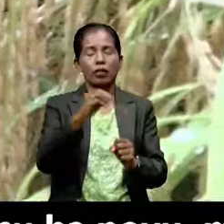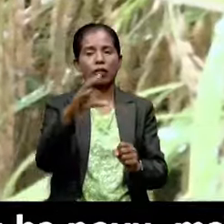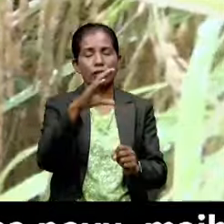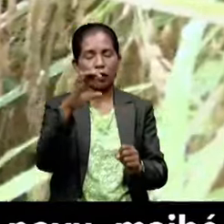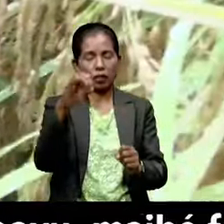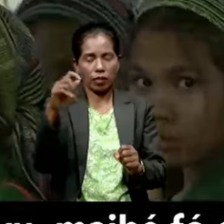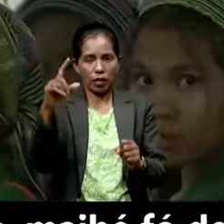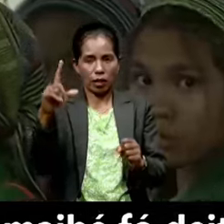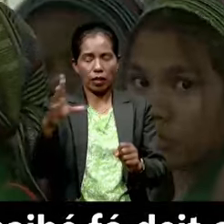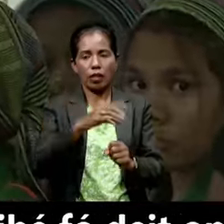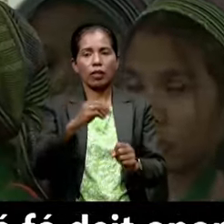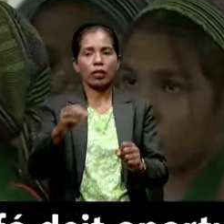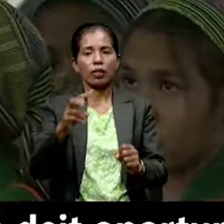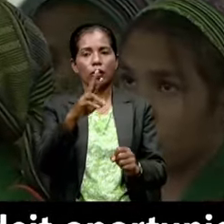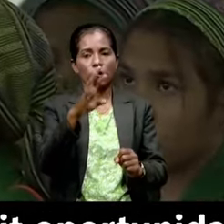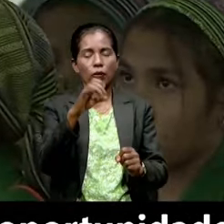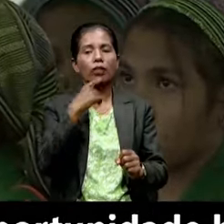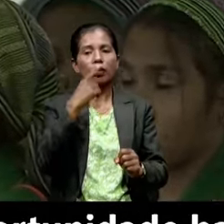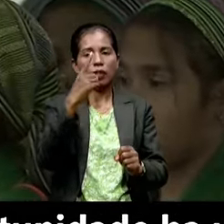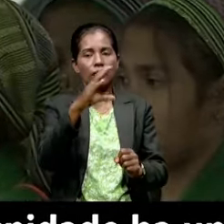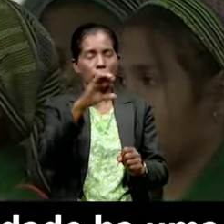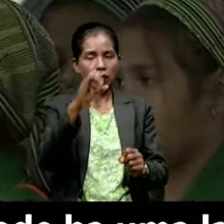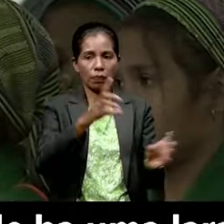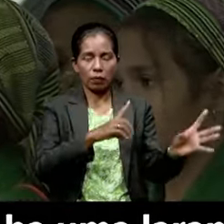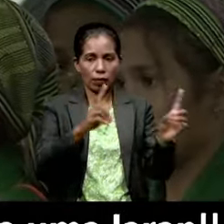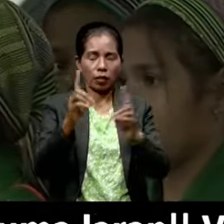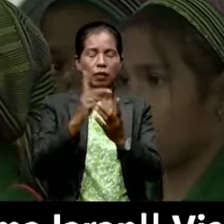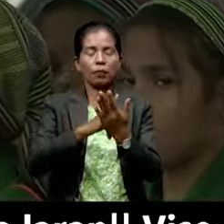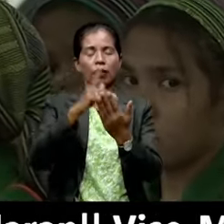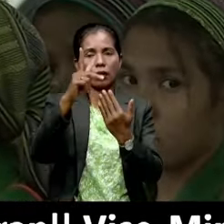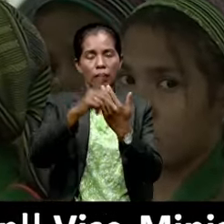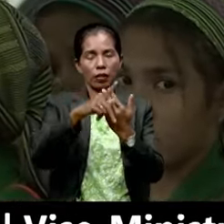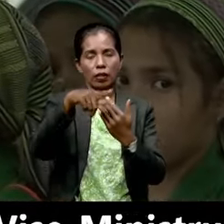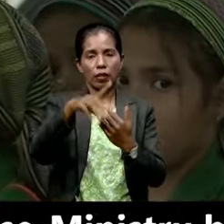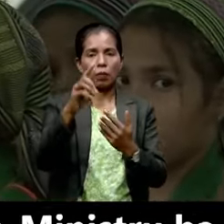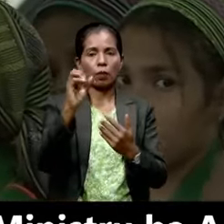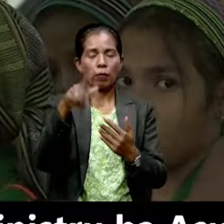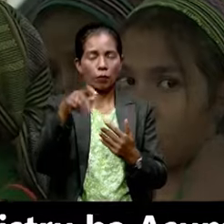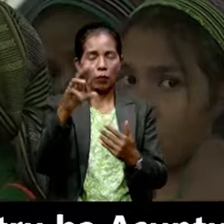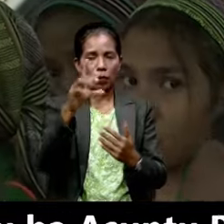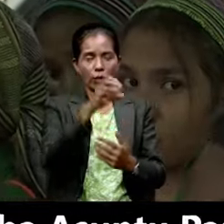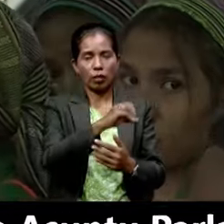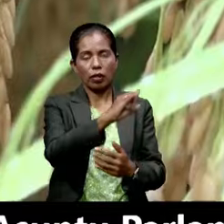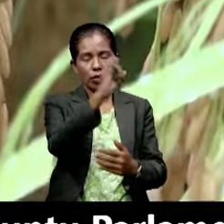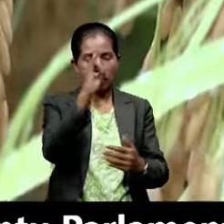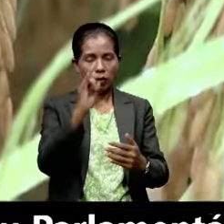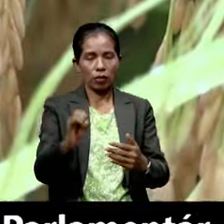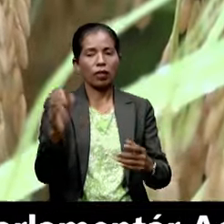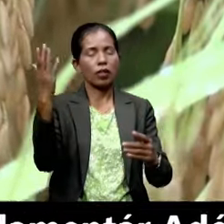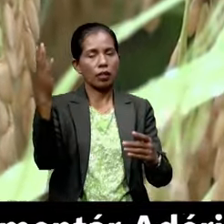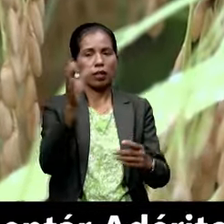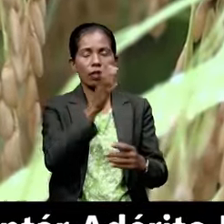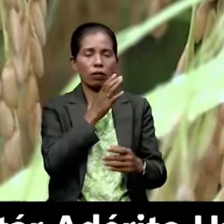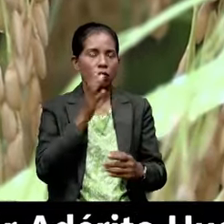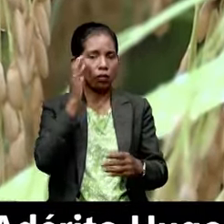assunto agricultura, Rui Castro Hateten, CCTL implementa programa Demoplot, tamba identifica problema barak e a setor agricultura,